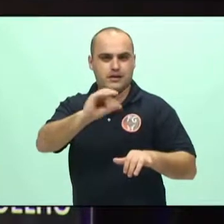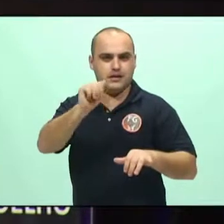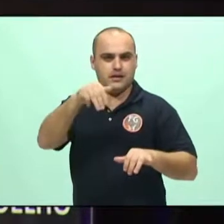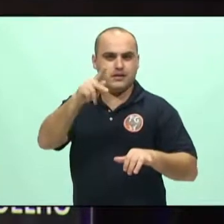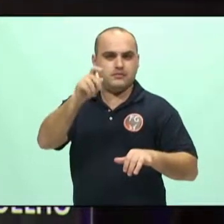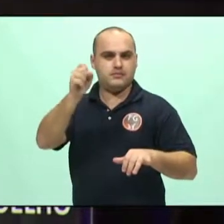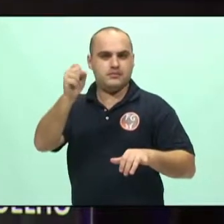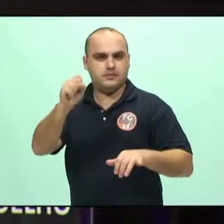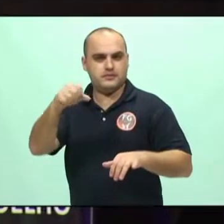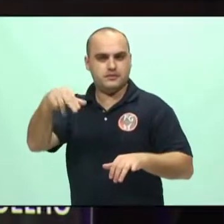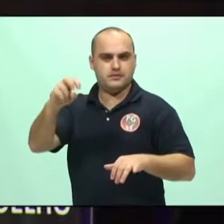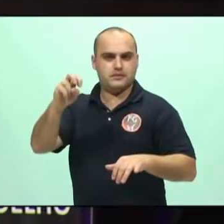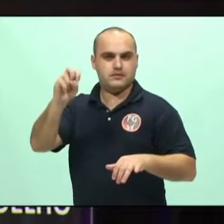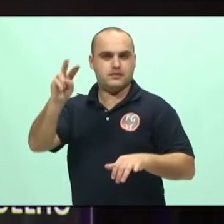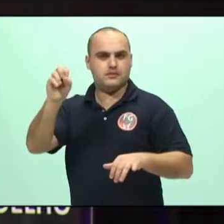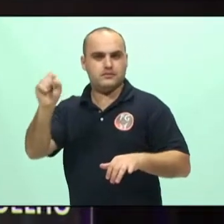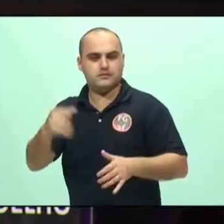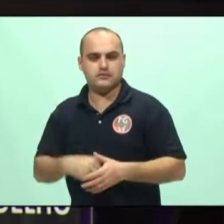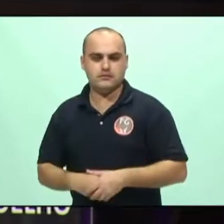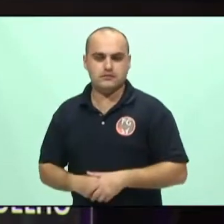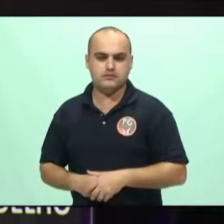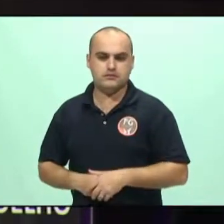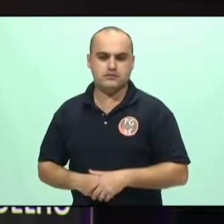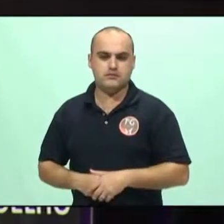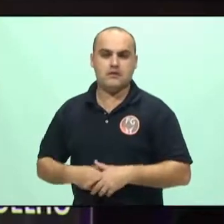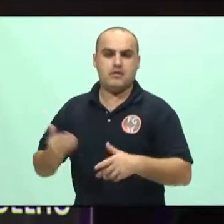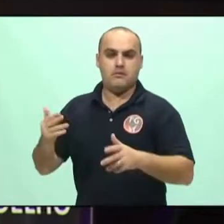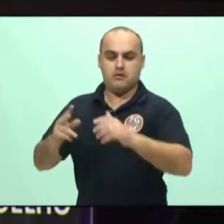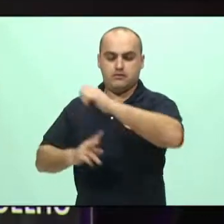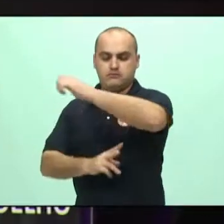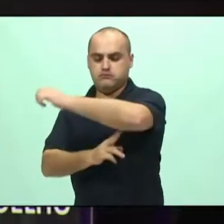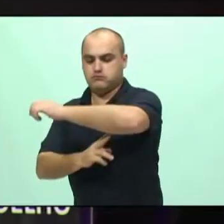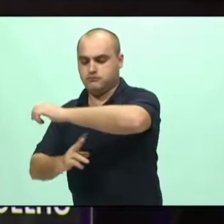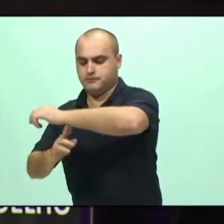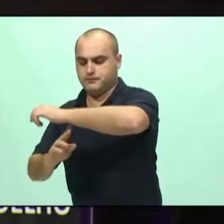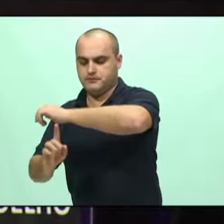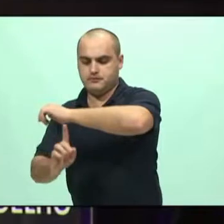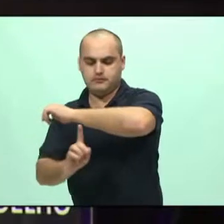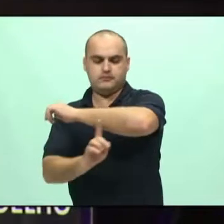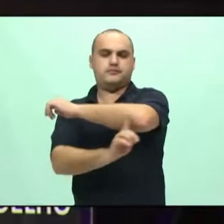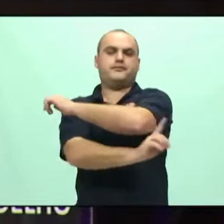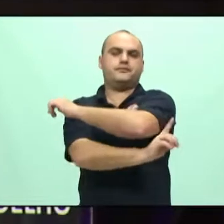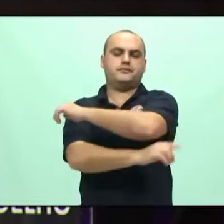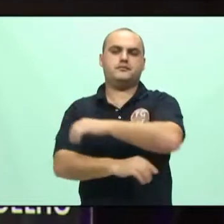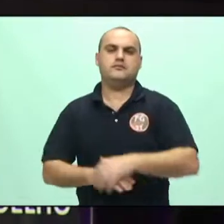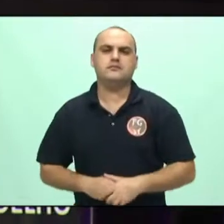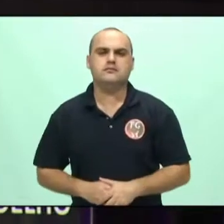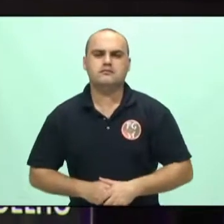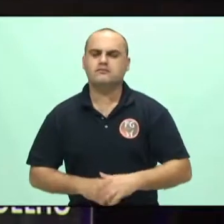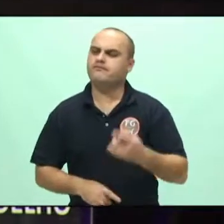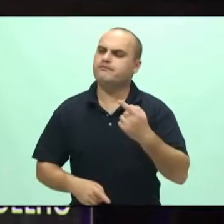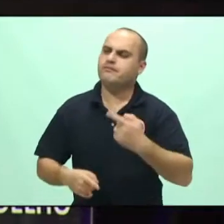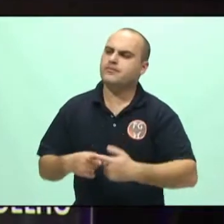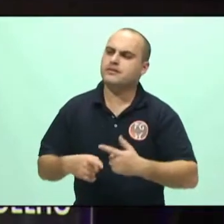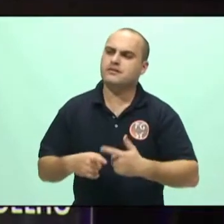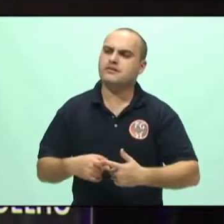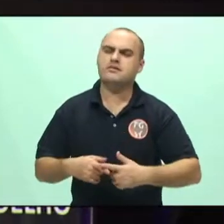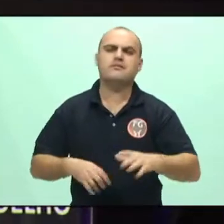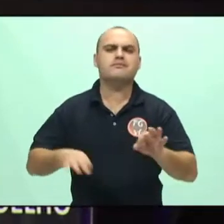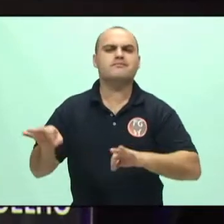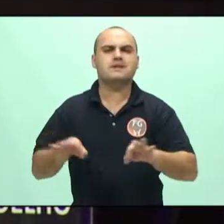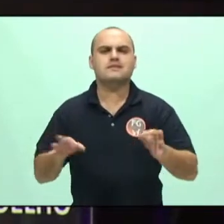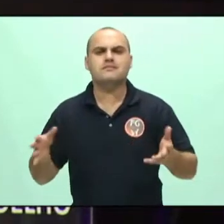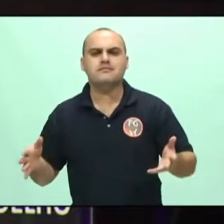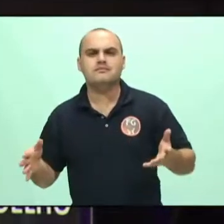aí agora da ponte para cá tá vindo com macro drenagem porque é o que eu questiono Cadê o planejamento